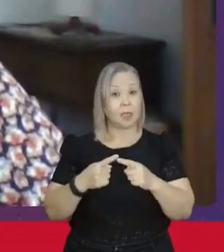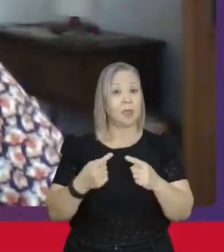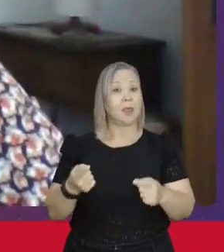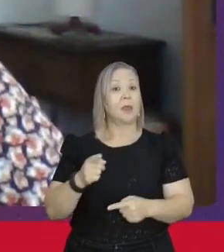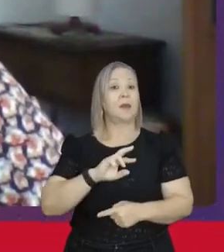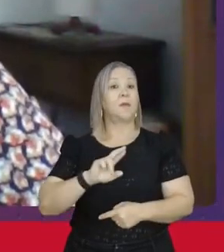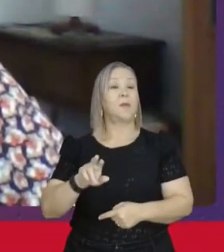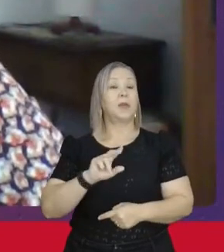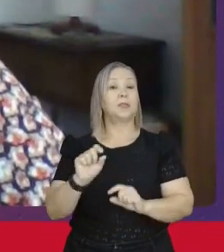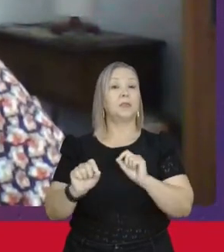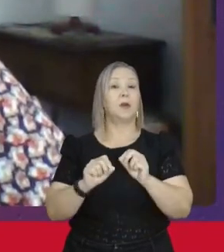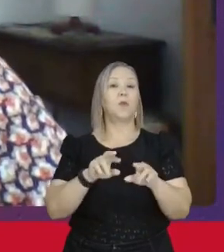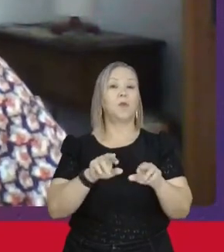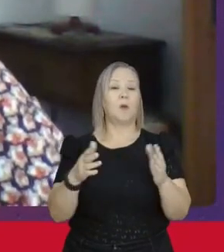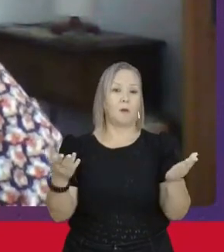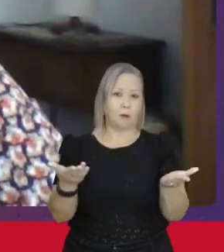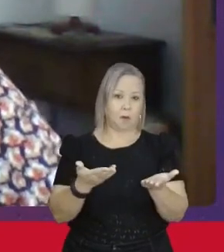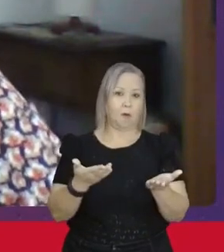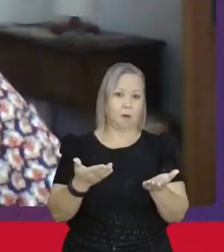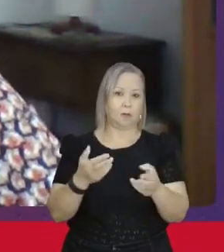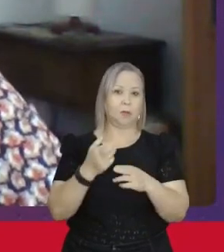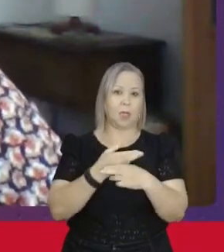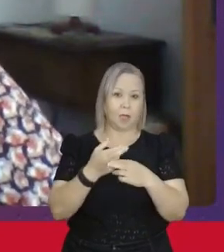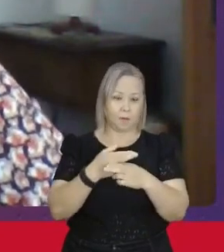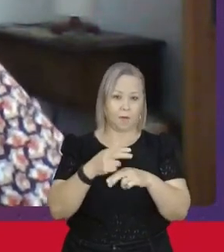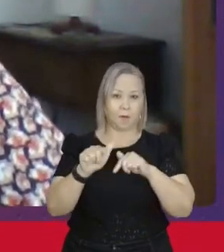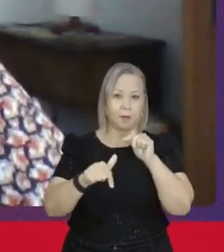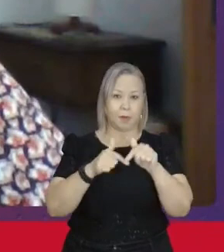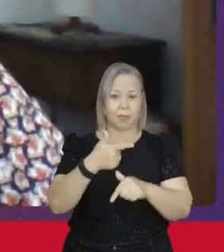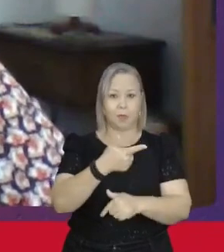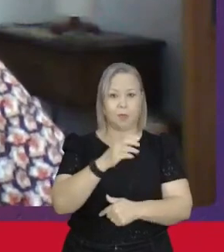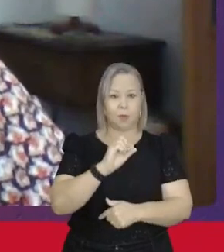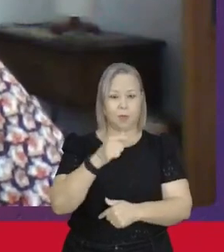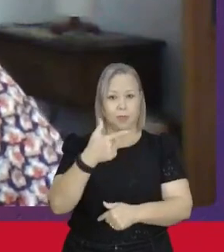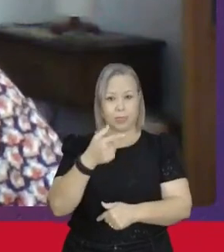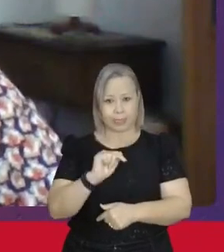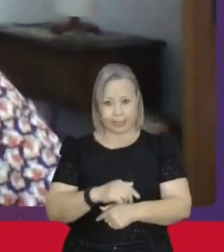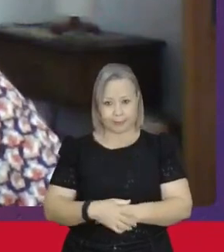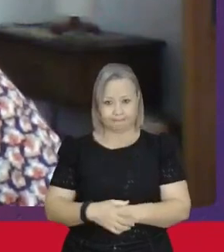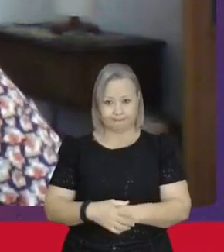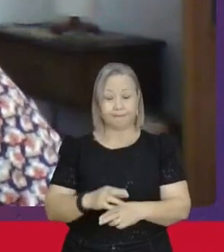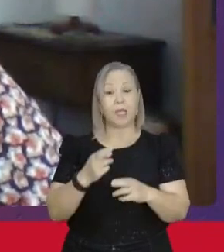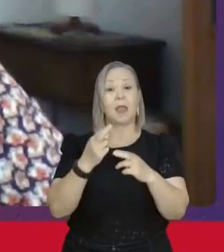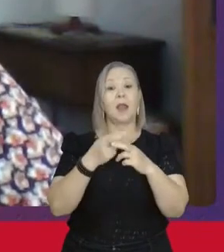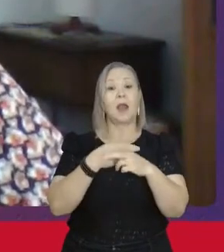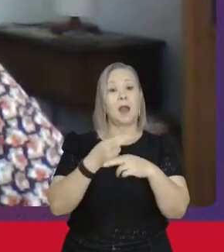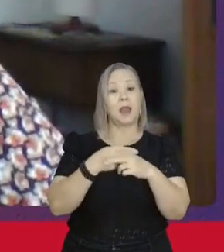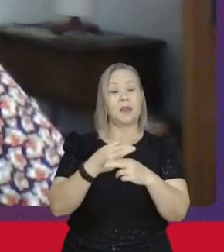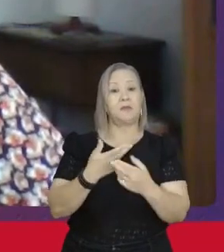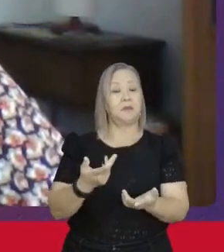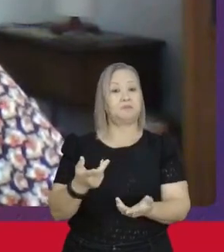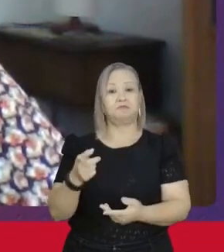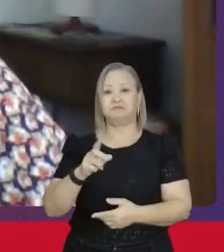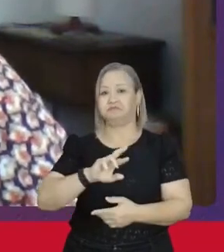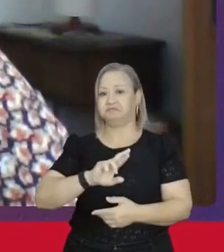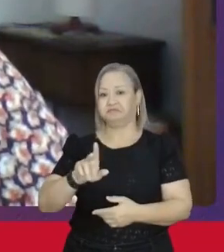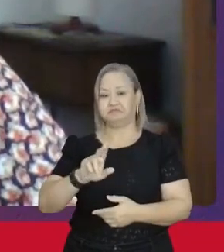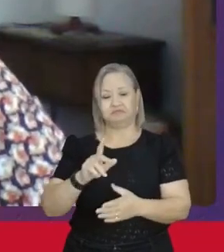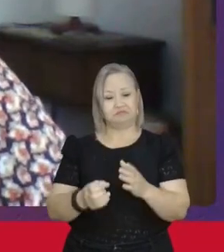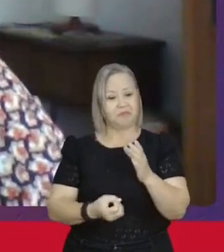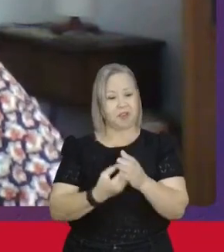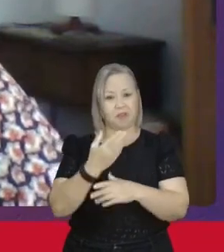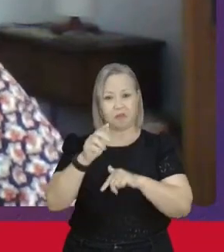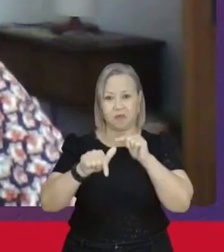da reforma trabalhista de 2017. A reforma não gerou empregos, tinha